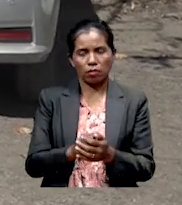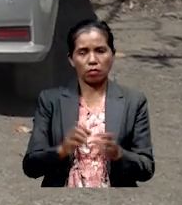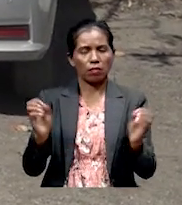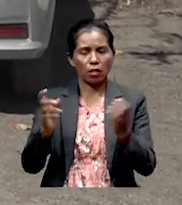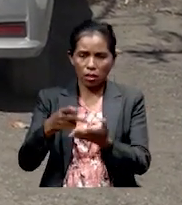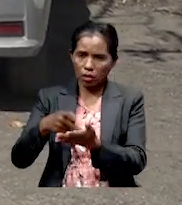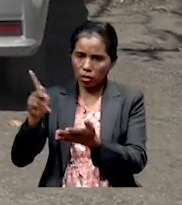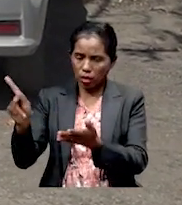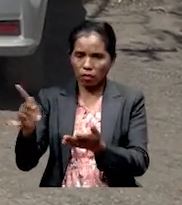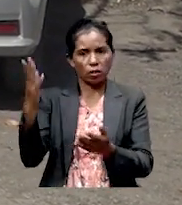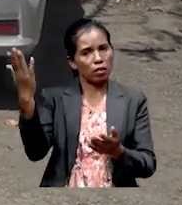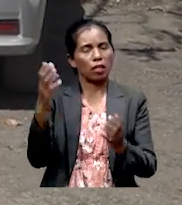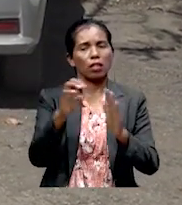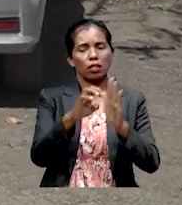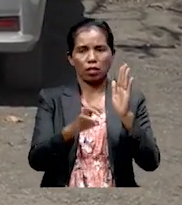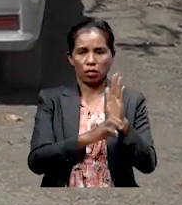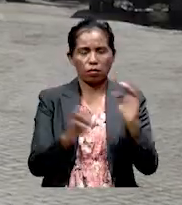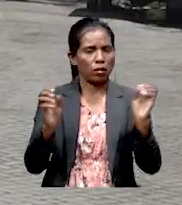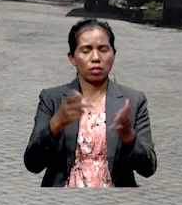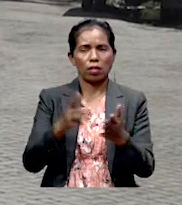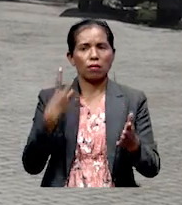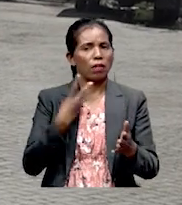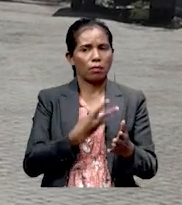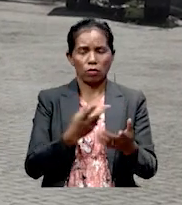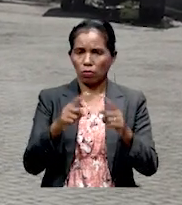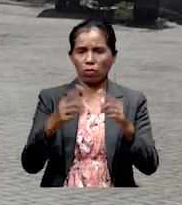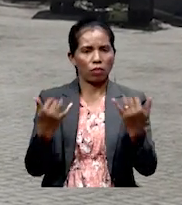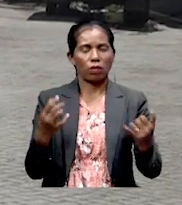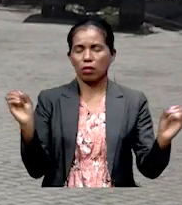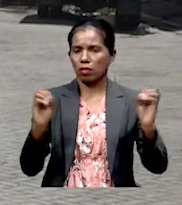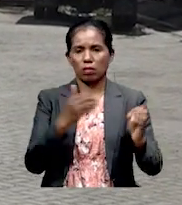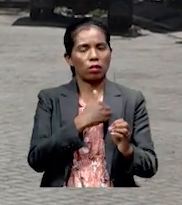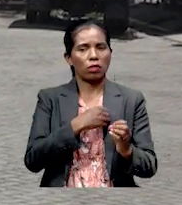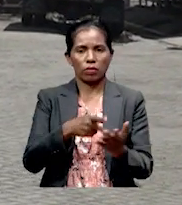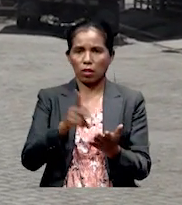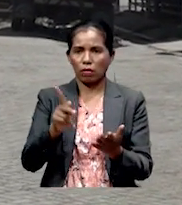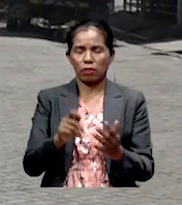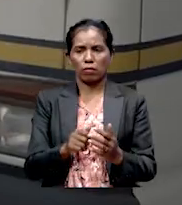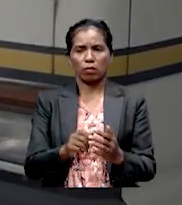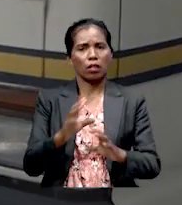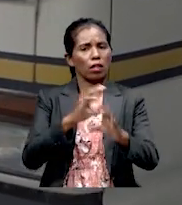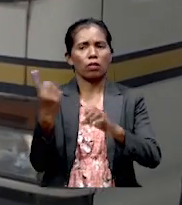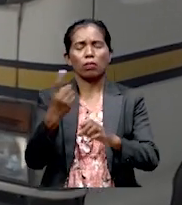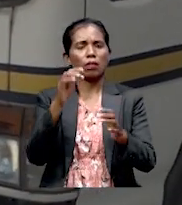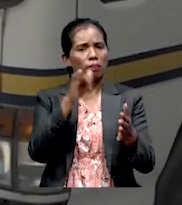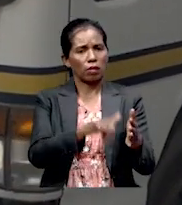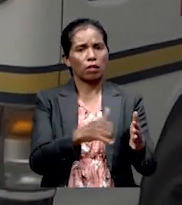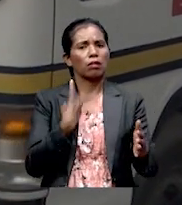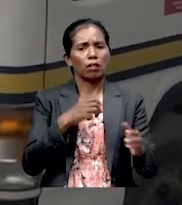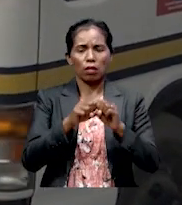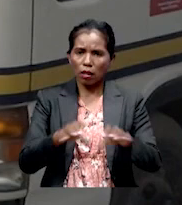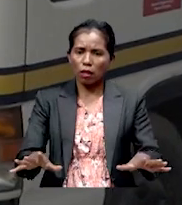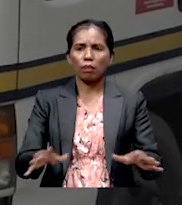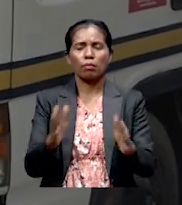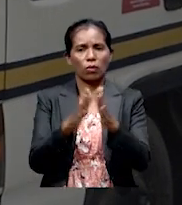sel e cofre Estado, la silva ami. Até agora la sel está. Careta para ali. A nei te rugi bo. A porti halo